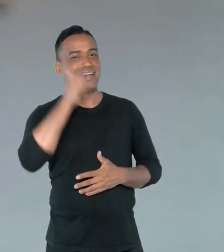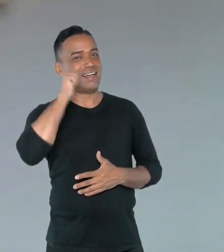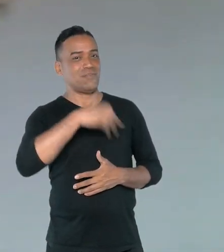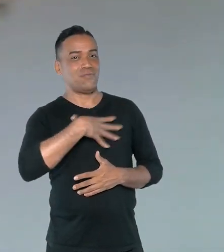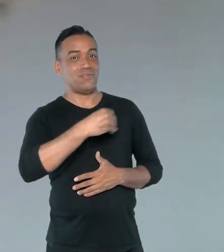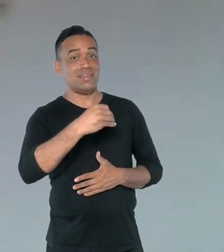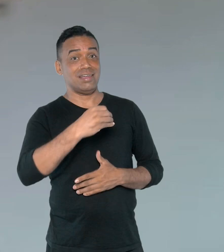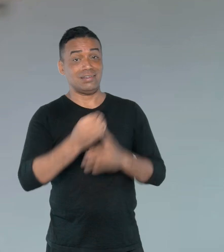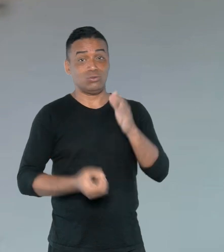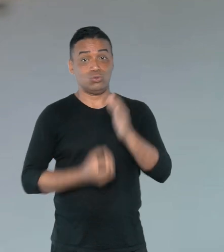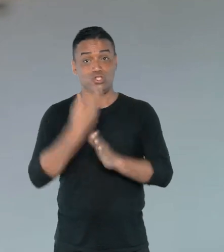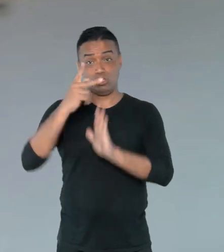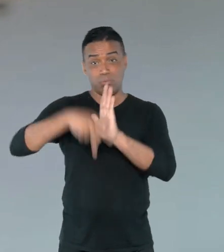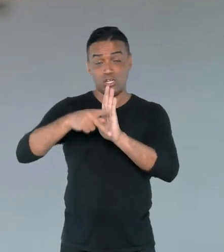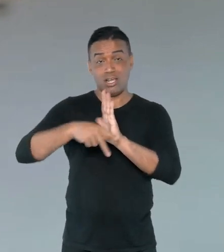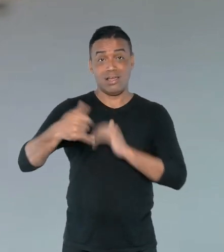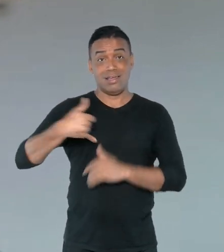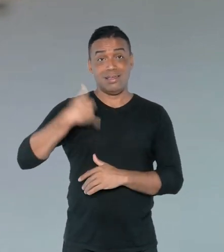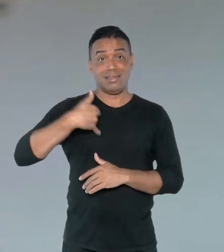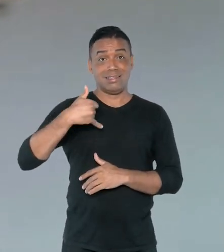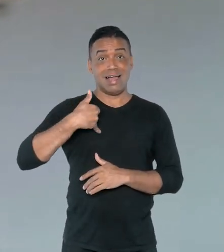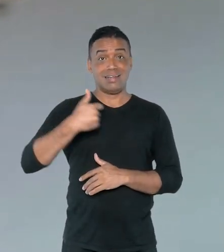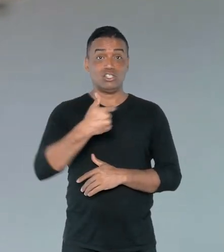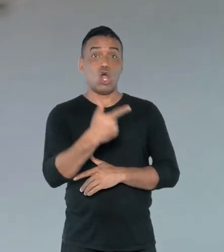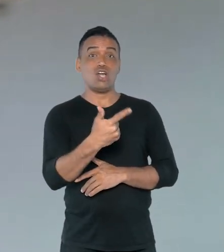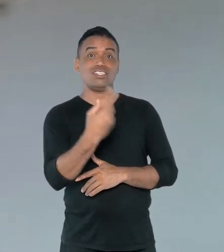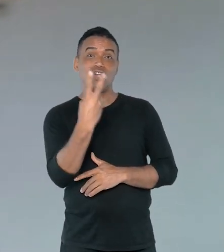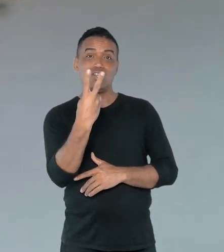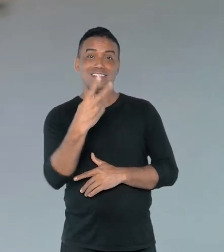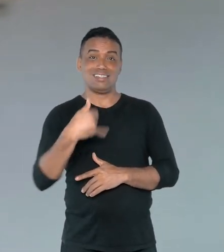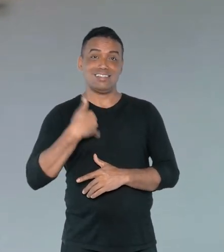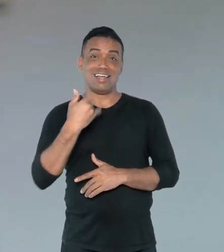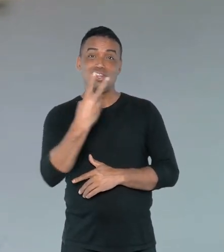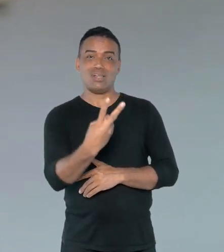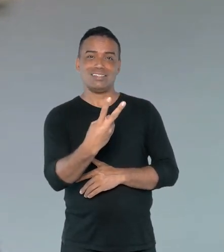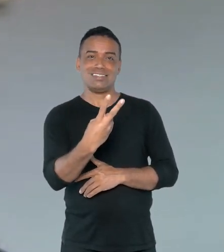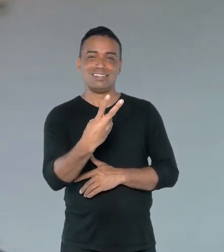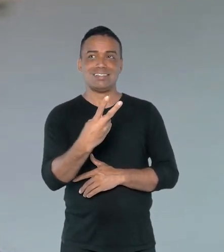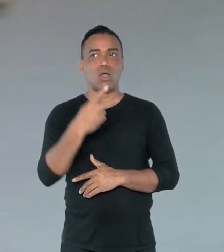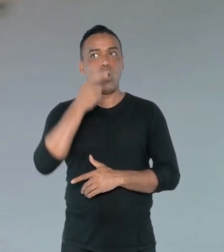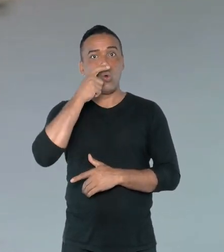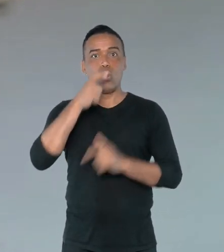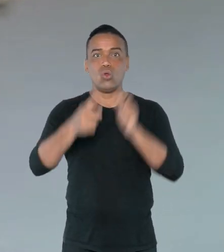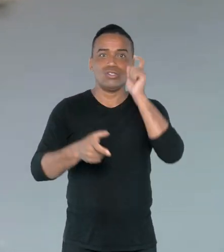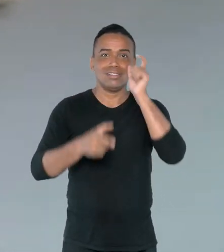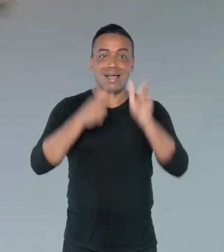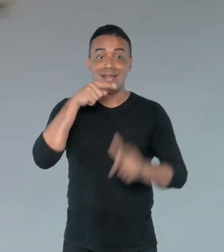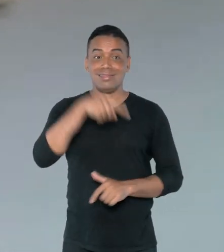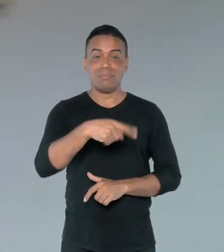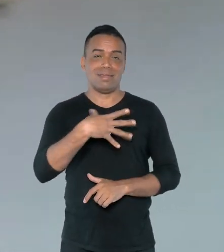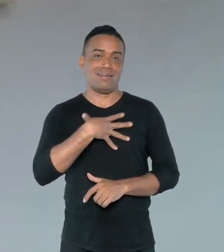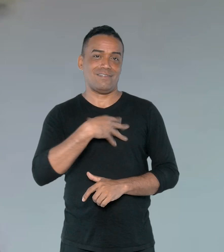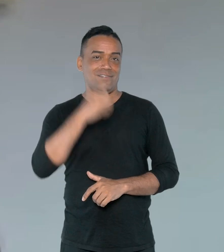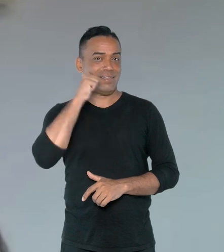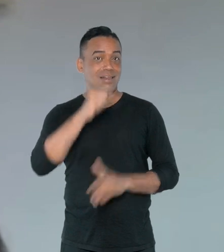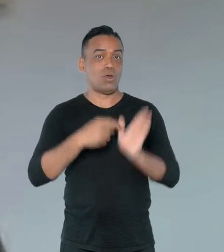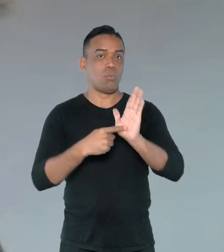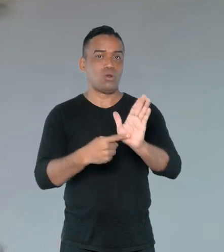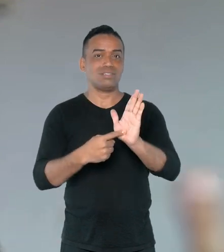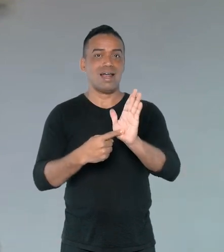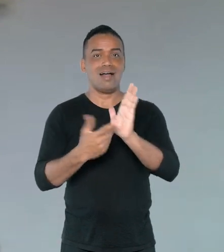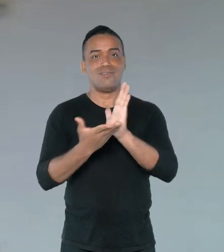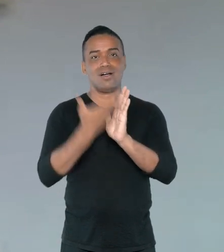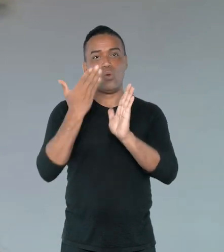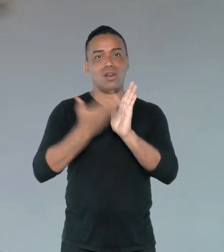projeto surgiu quando ela só tinha 2 anos. Então eu ficava observando a curiosidade dela, quando eu mostrava um